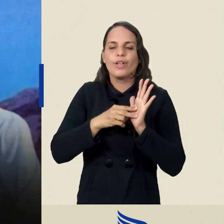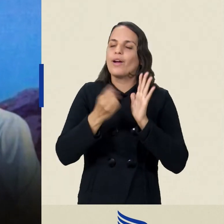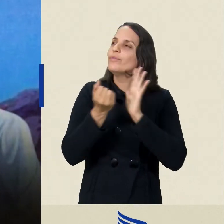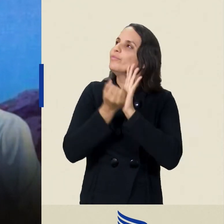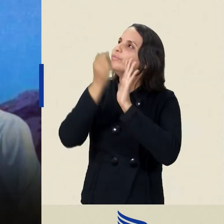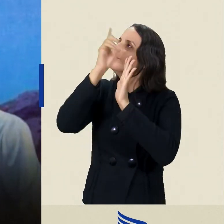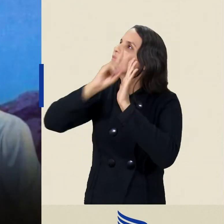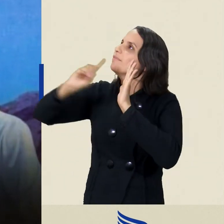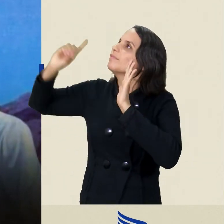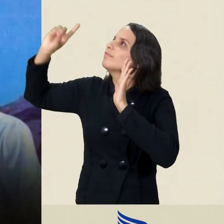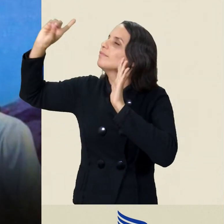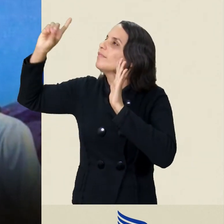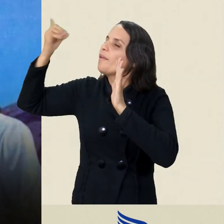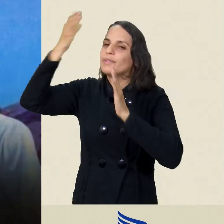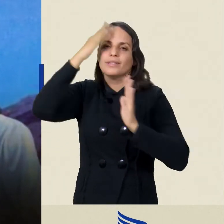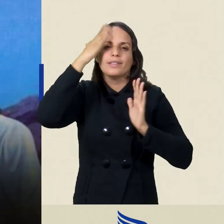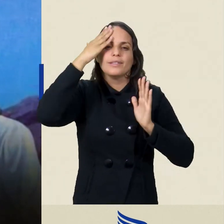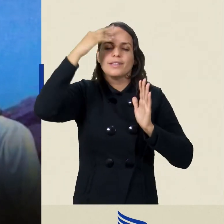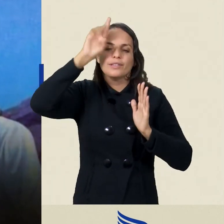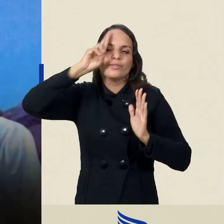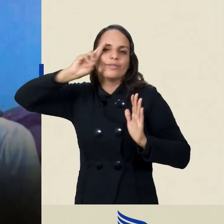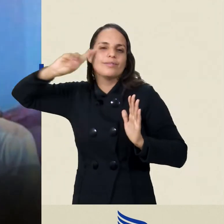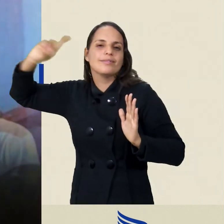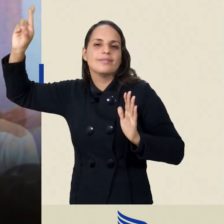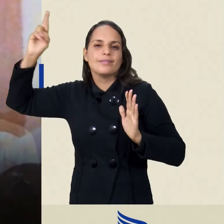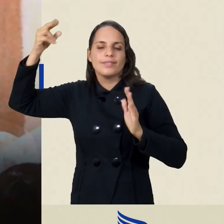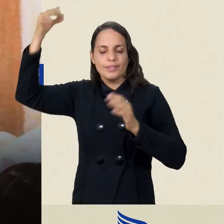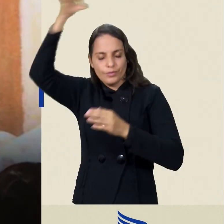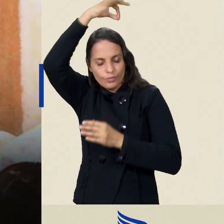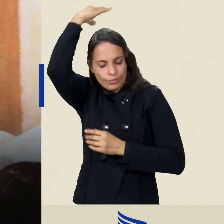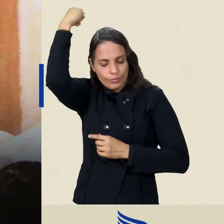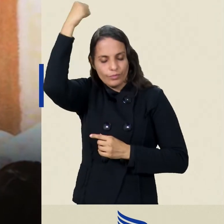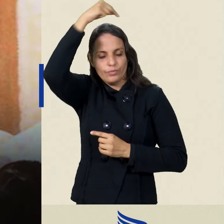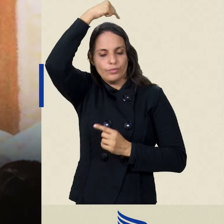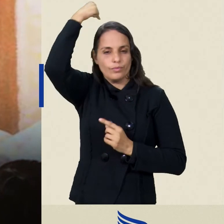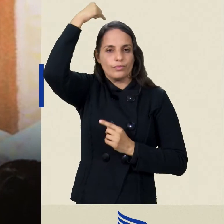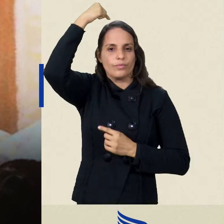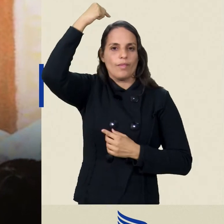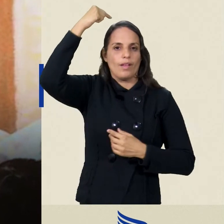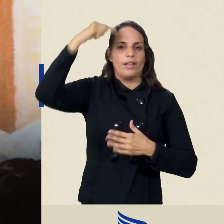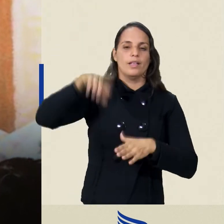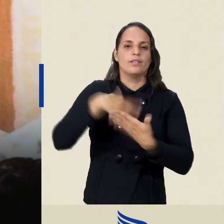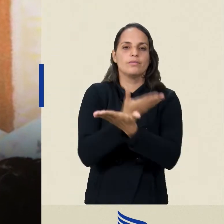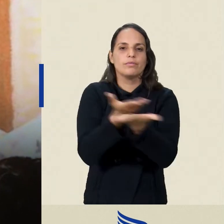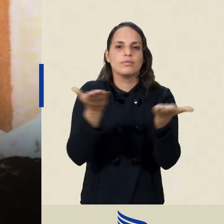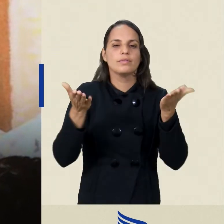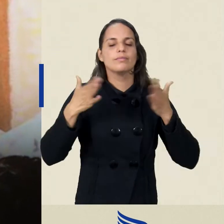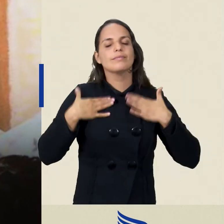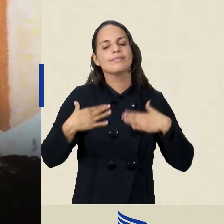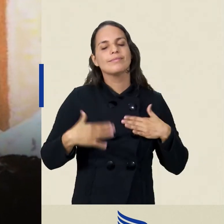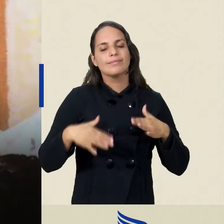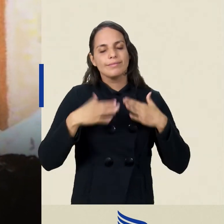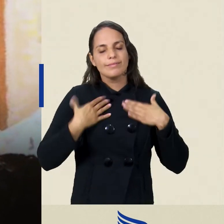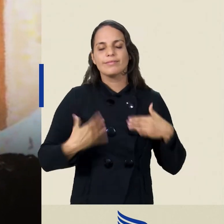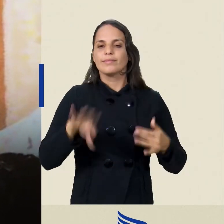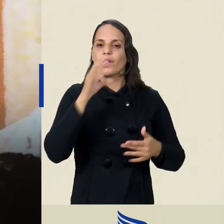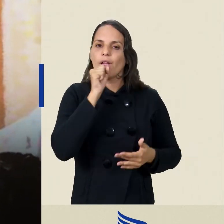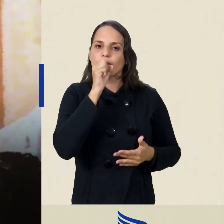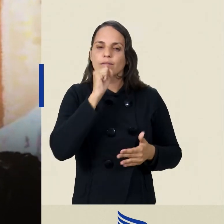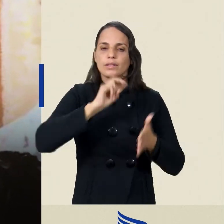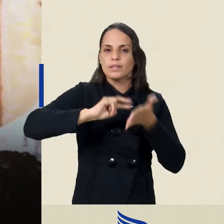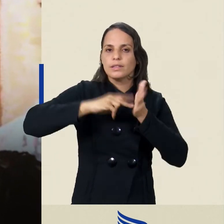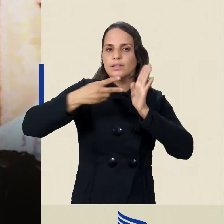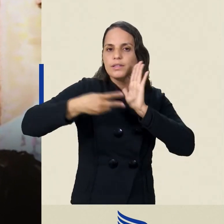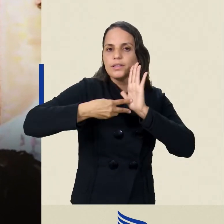para que soubessem que eu sou o Senhor que os santifica. E santificai os meus sábados, e servirão de sinal entre